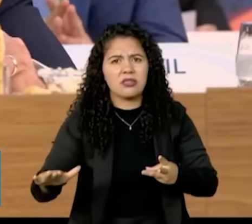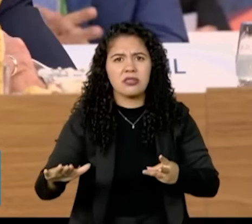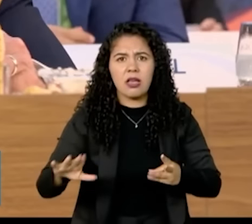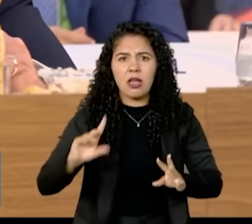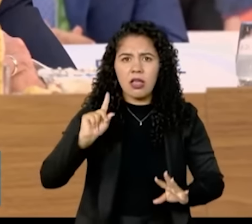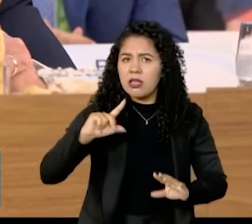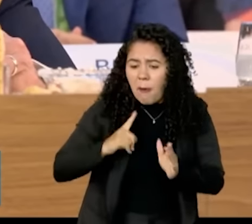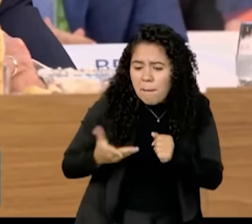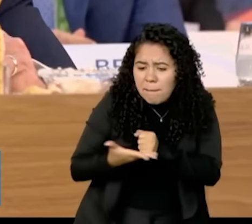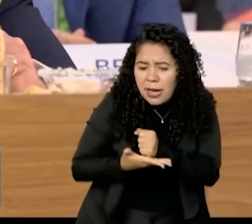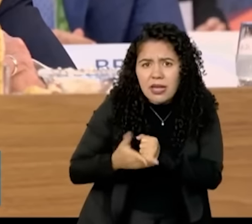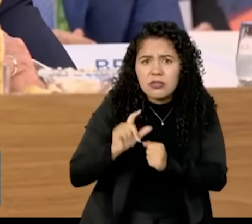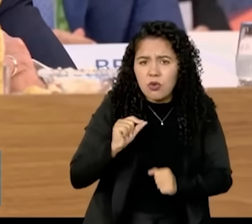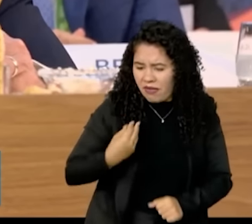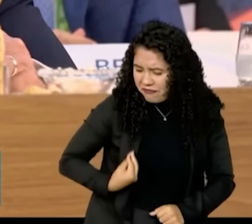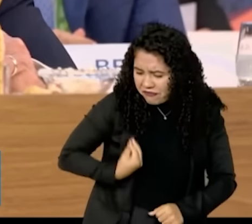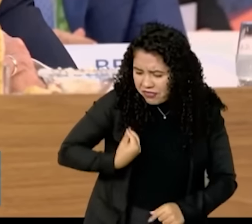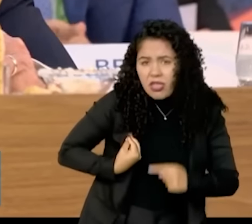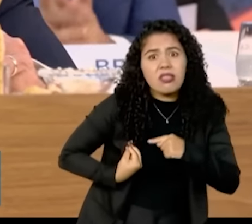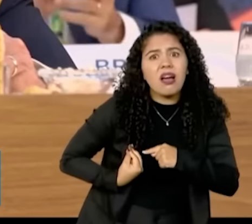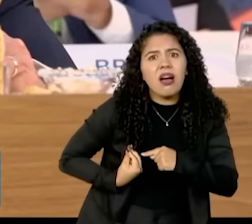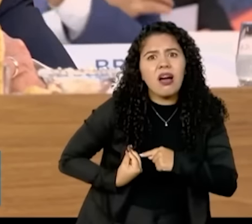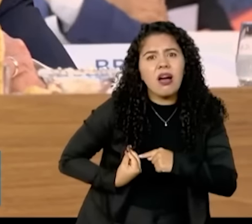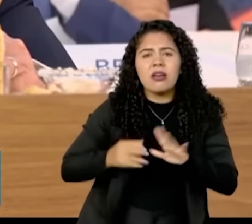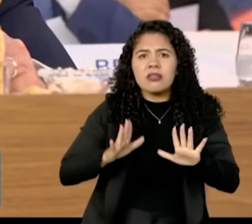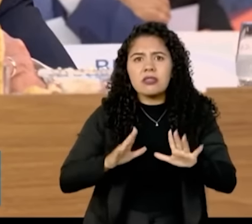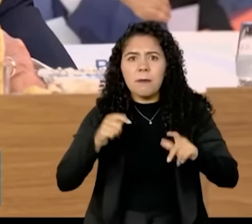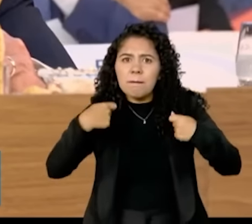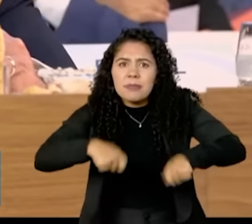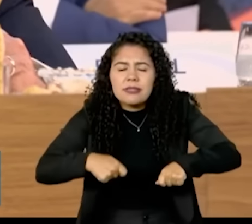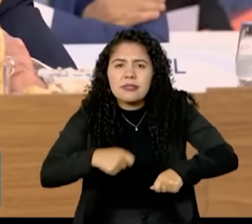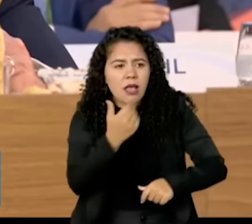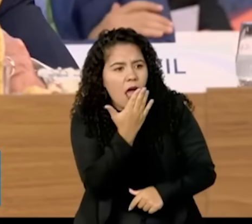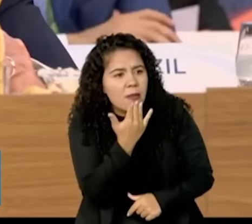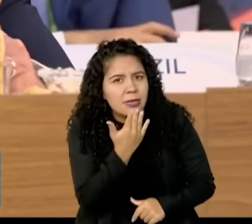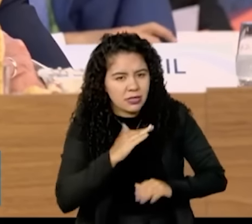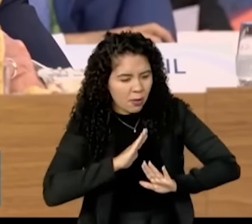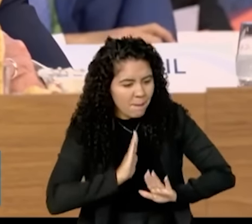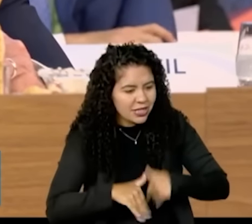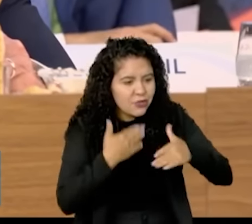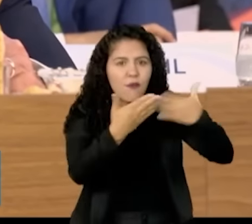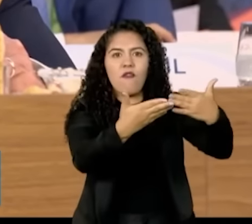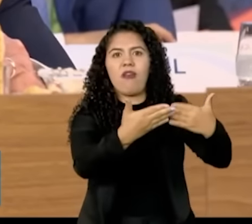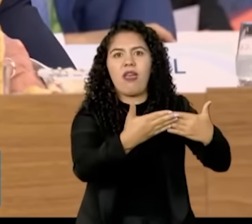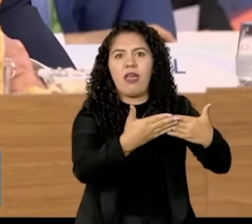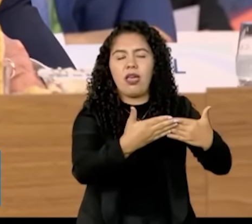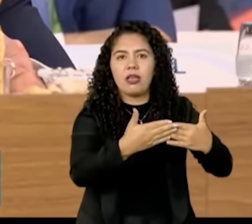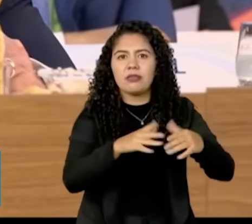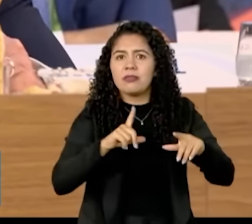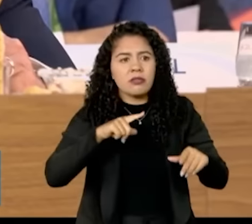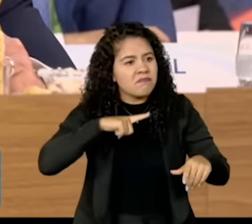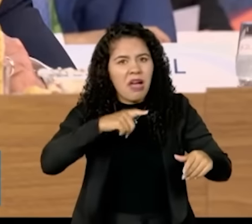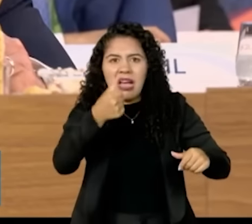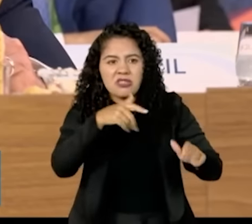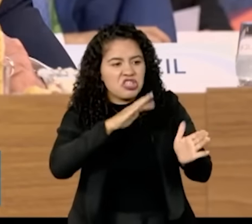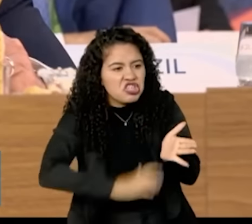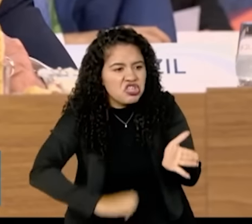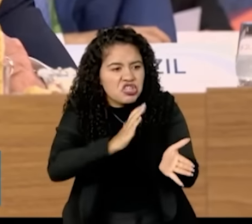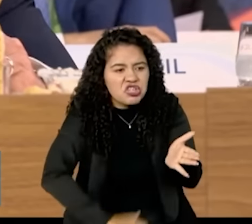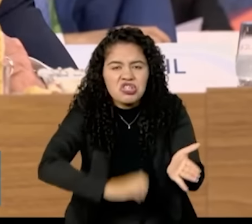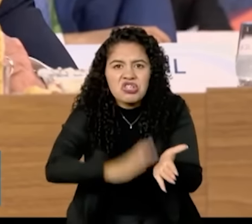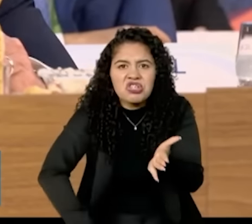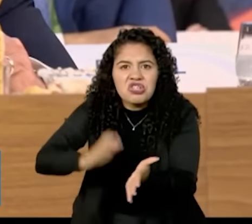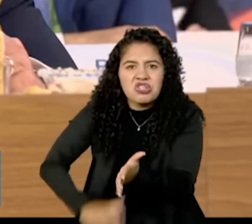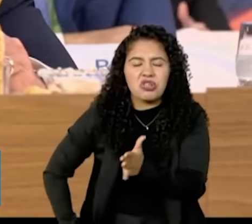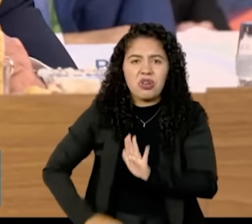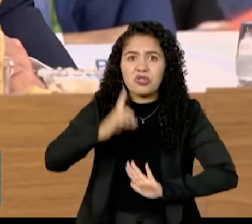vida e à educação, ao desenvolvimento e alimentação, são diariamente violados. Em um